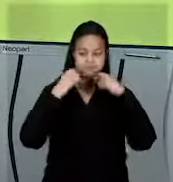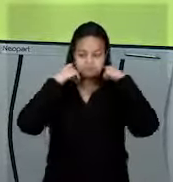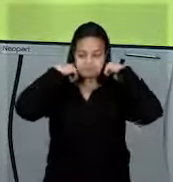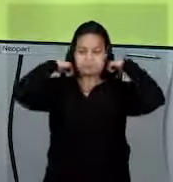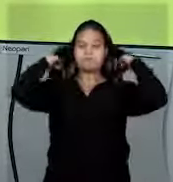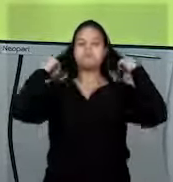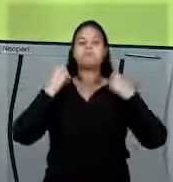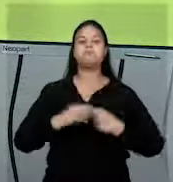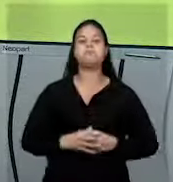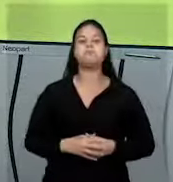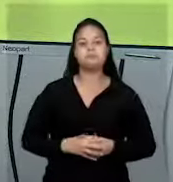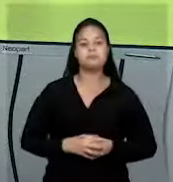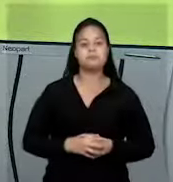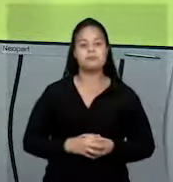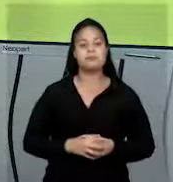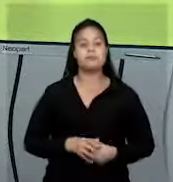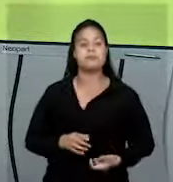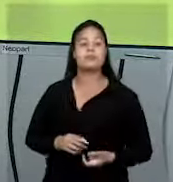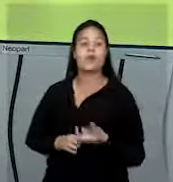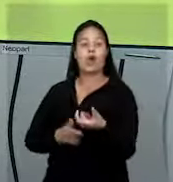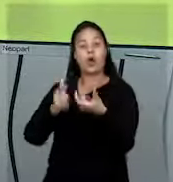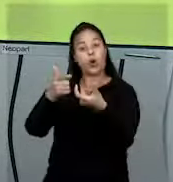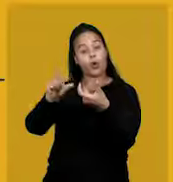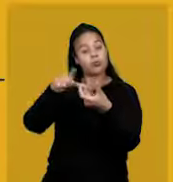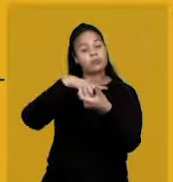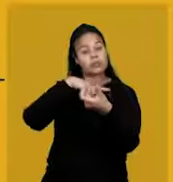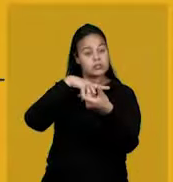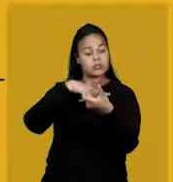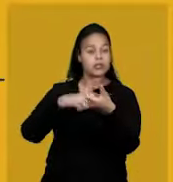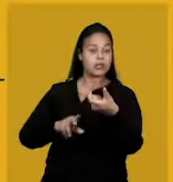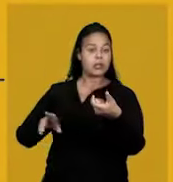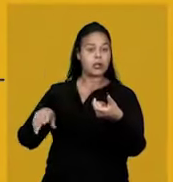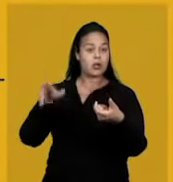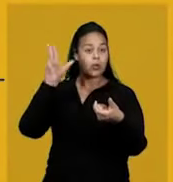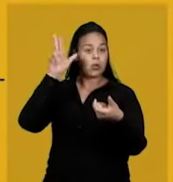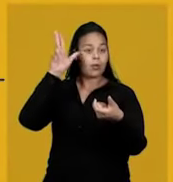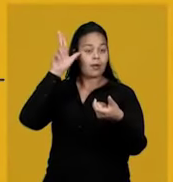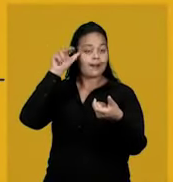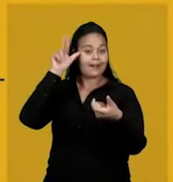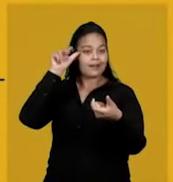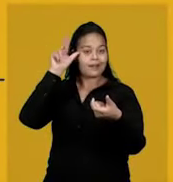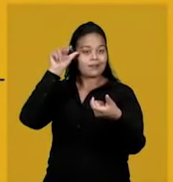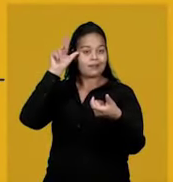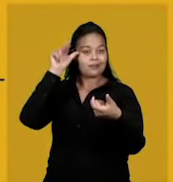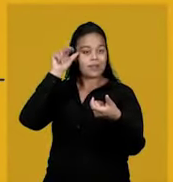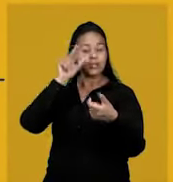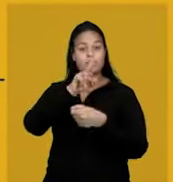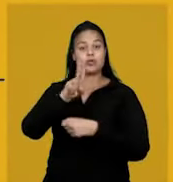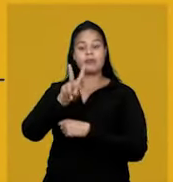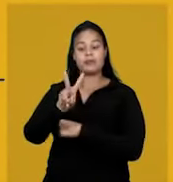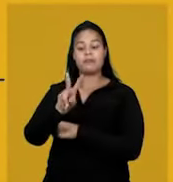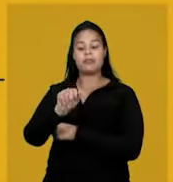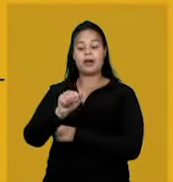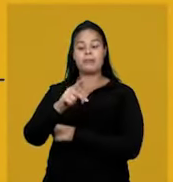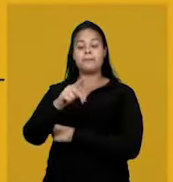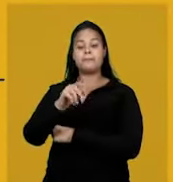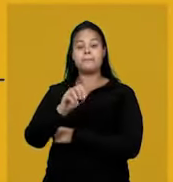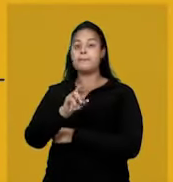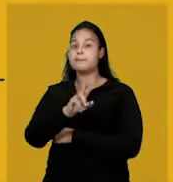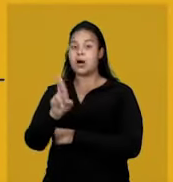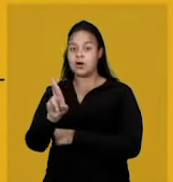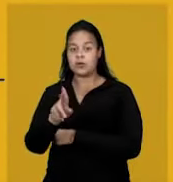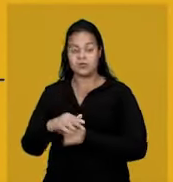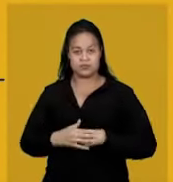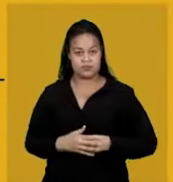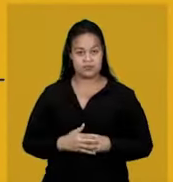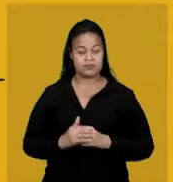Bem, temos uma outra unidade que é o cavalo-vapor. um cavalo vapor, ele